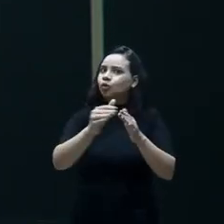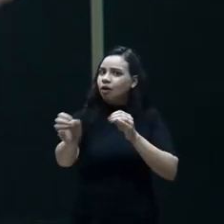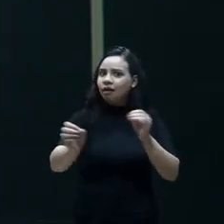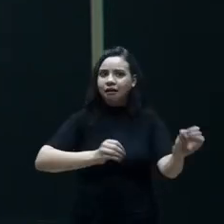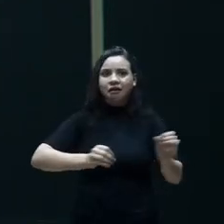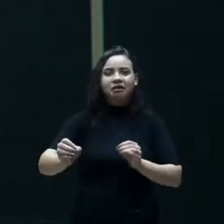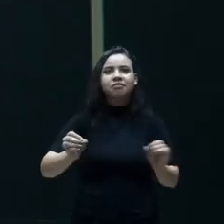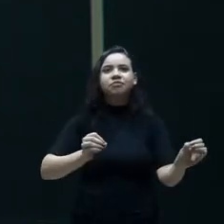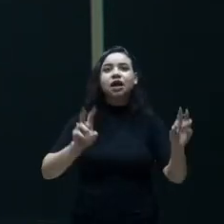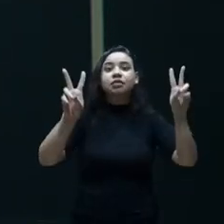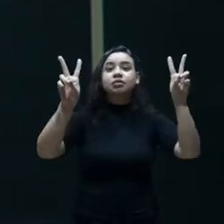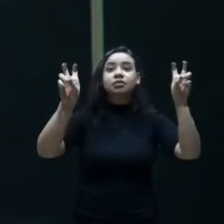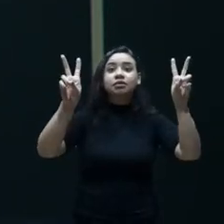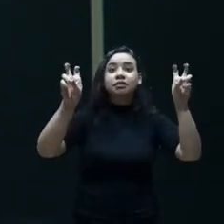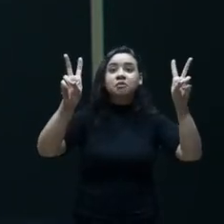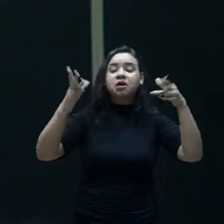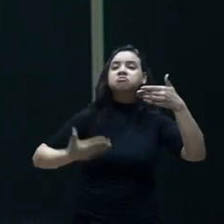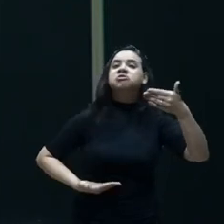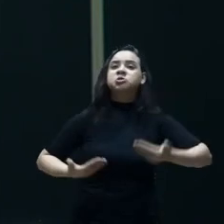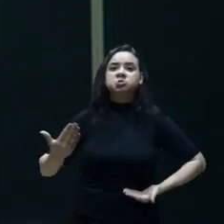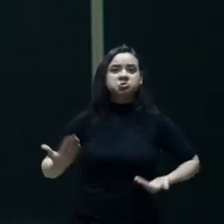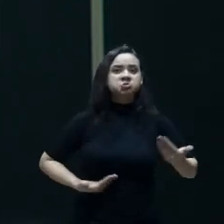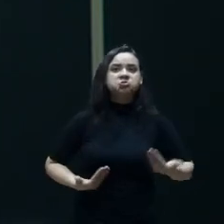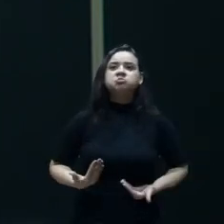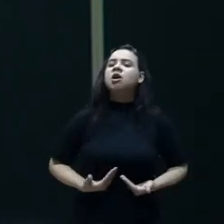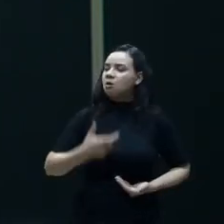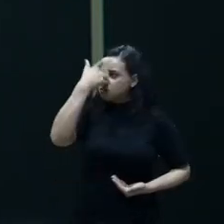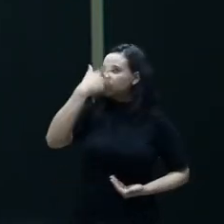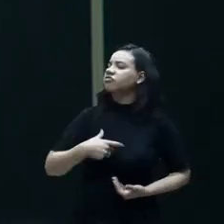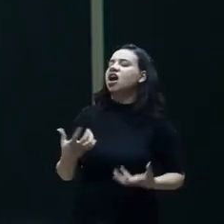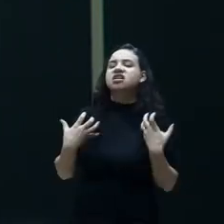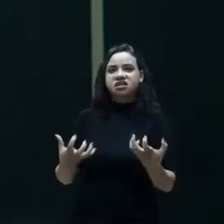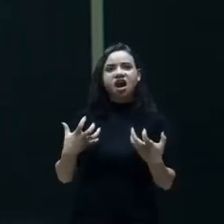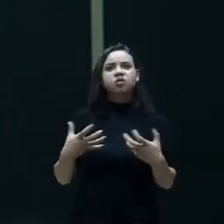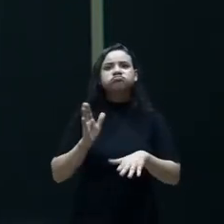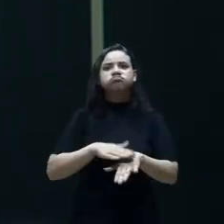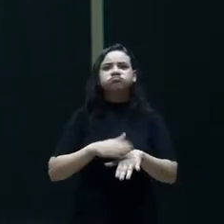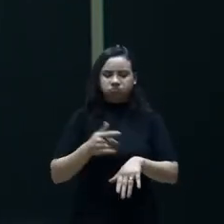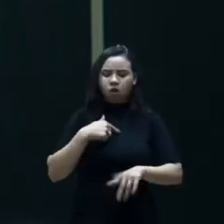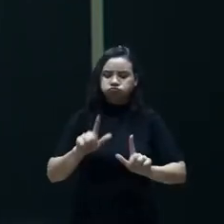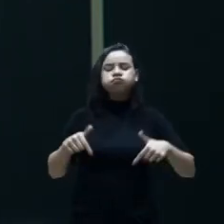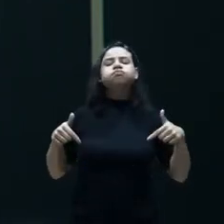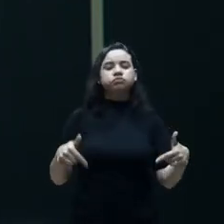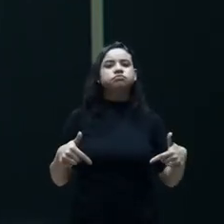Tinha o lema: ser e servir. Pastor, eu quero ser, eu quero servir. Conta comigo.